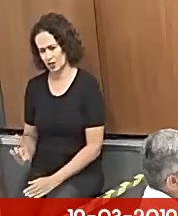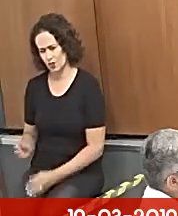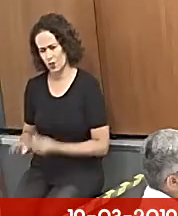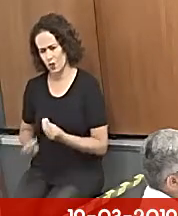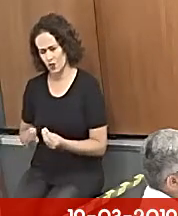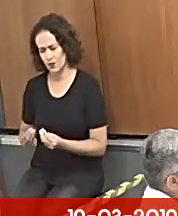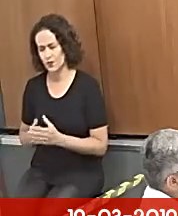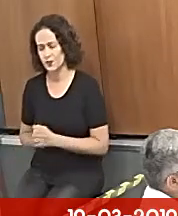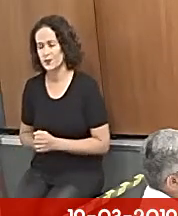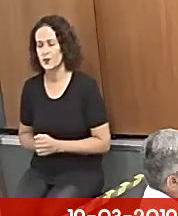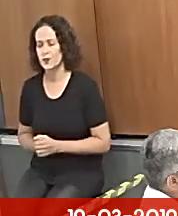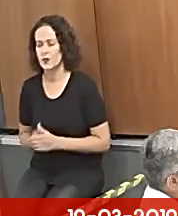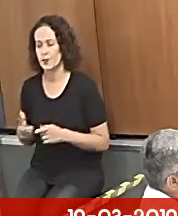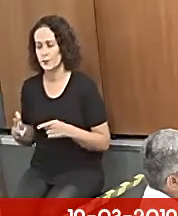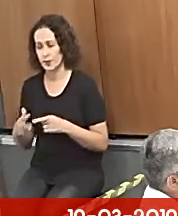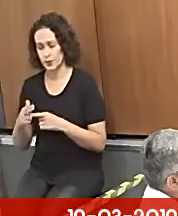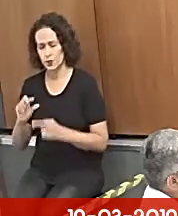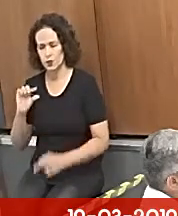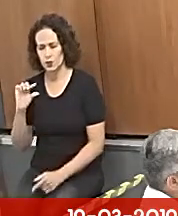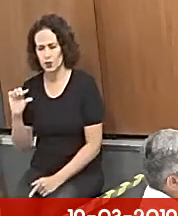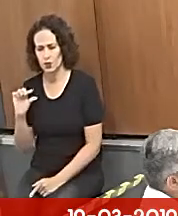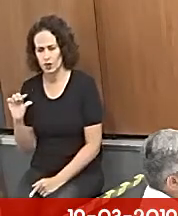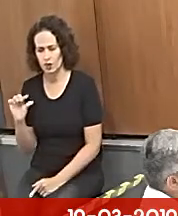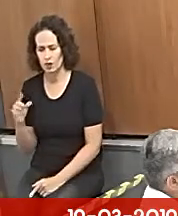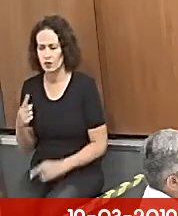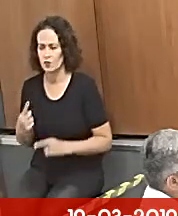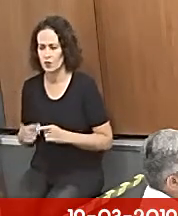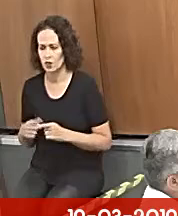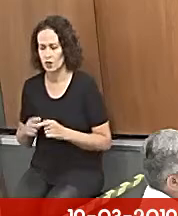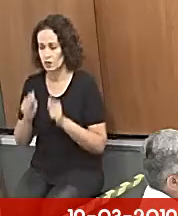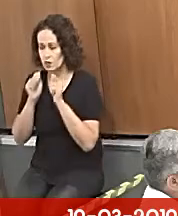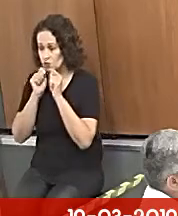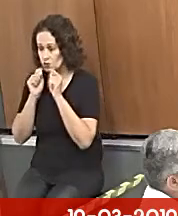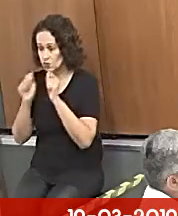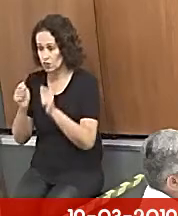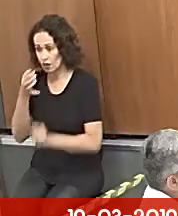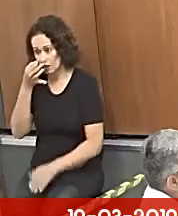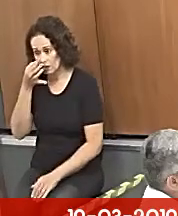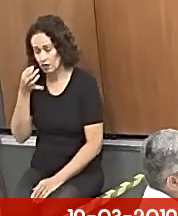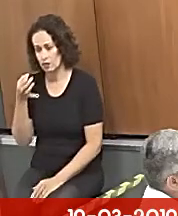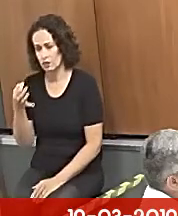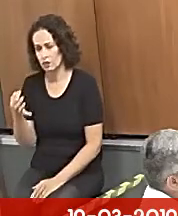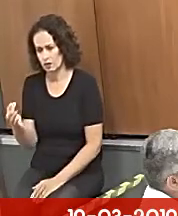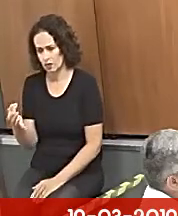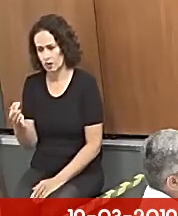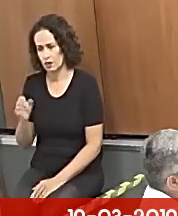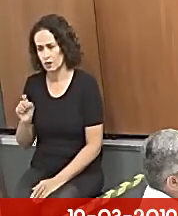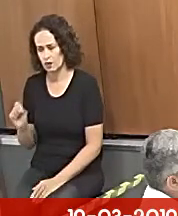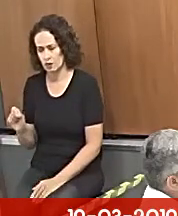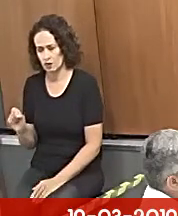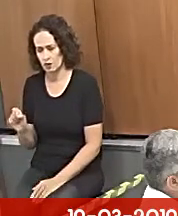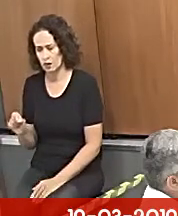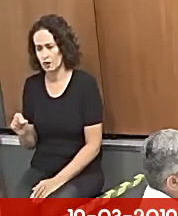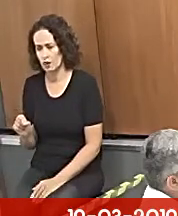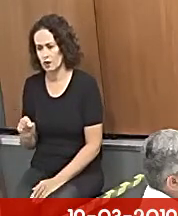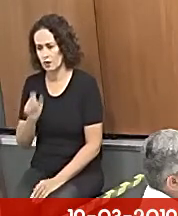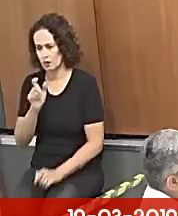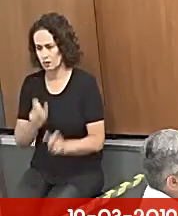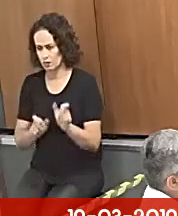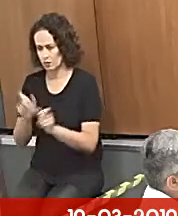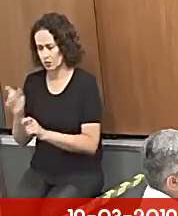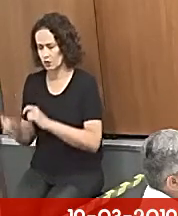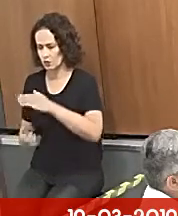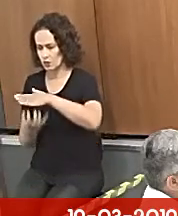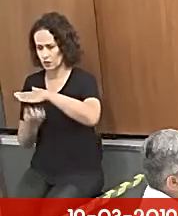interrompeu a palavra que a senhora ainda é porque a assessoria também chamar a atenção que o pessoal que está fazendo a gravação